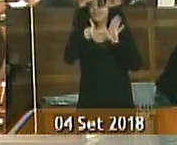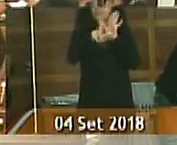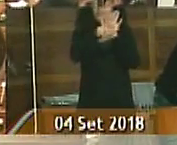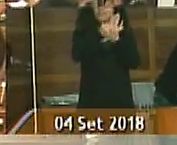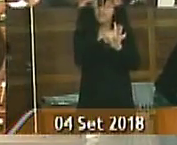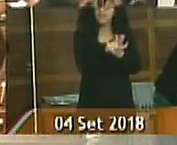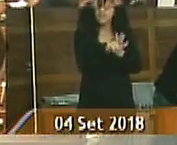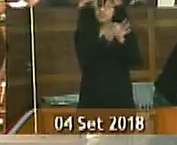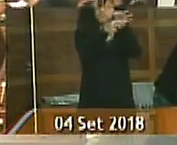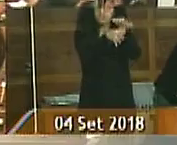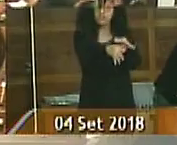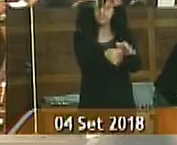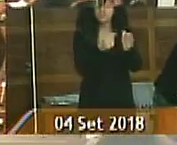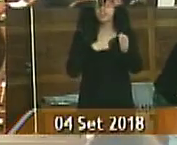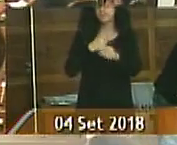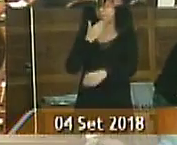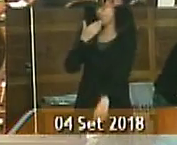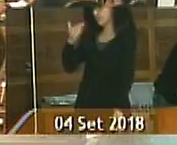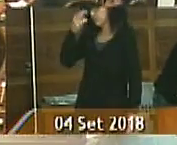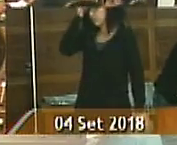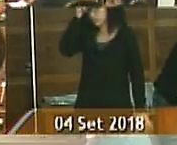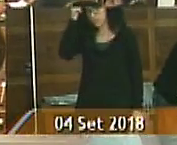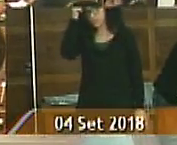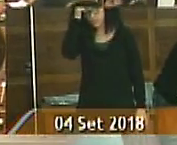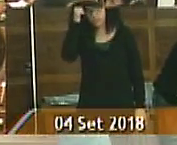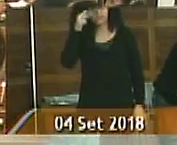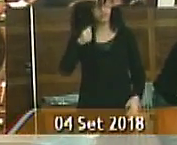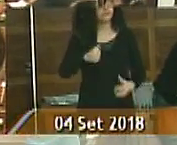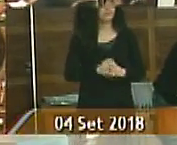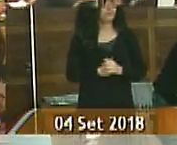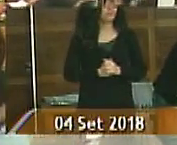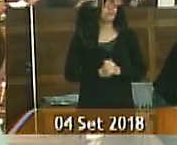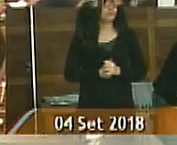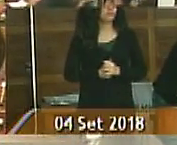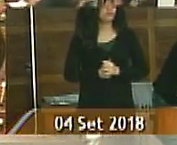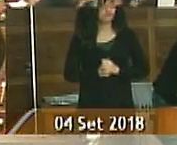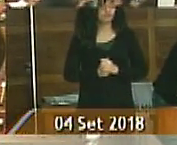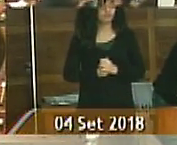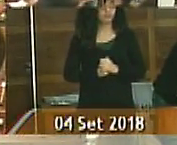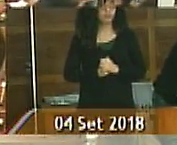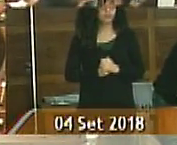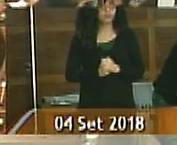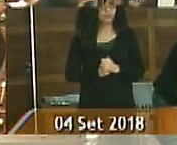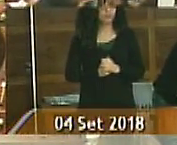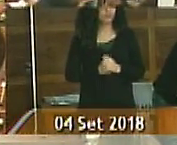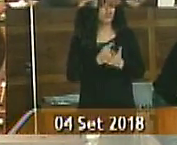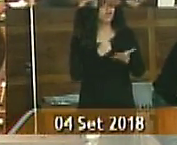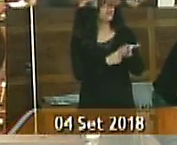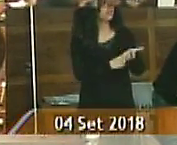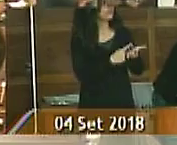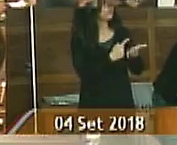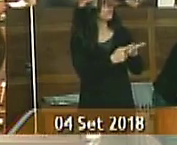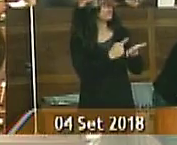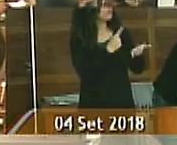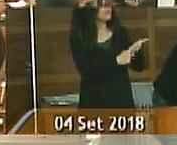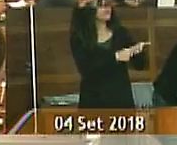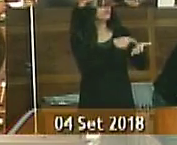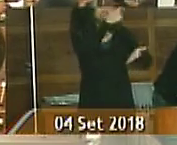e eu vou fazer aqui uma indicação ao município nesse sentido, vou pedir à assessoria que faça, que contrate essas